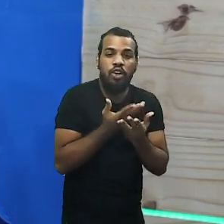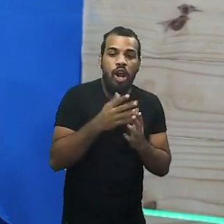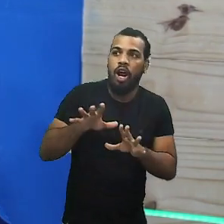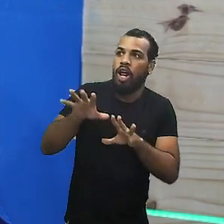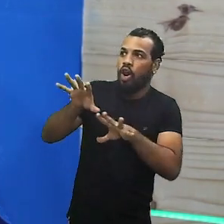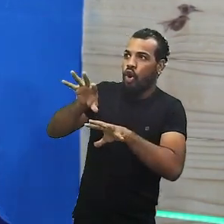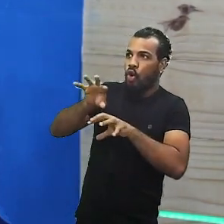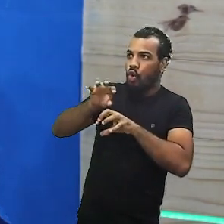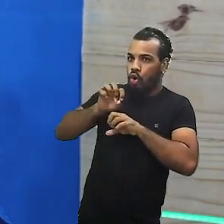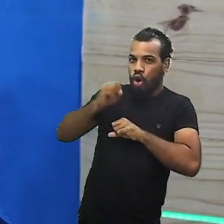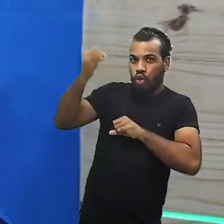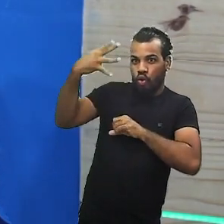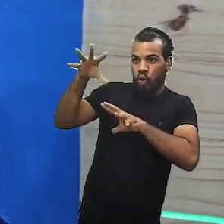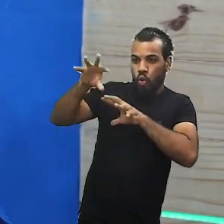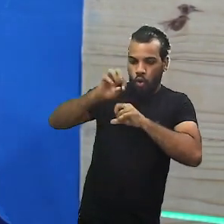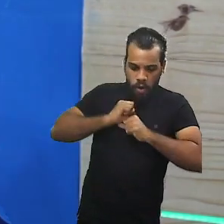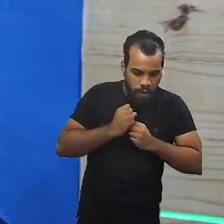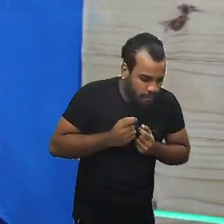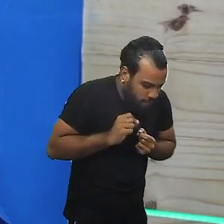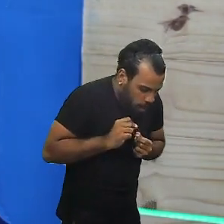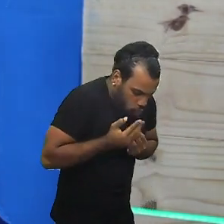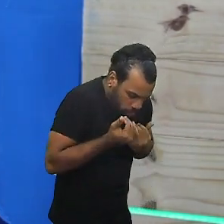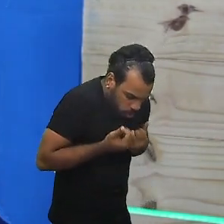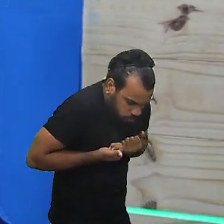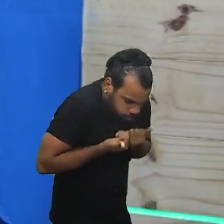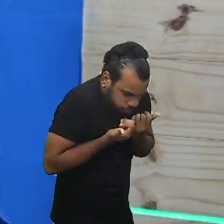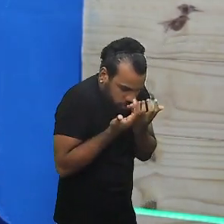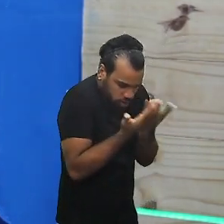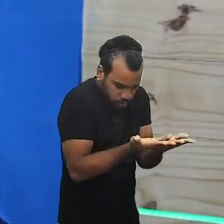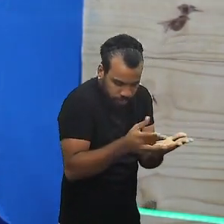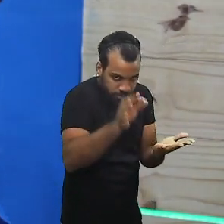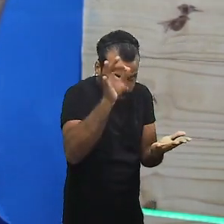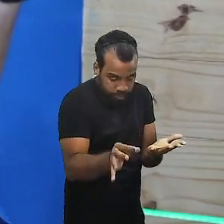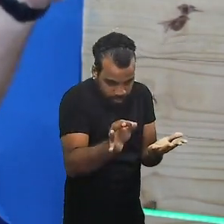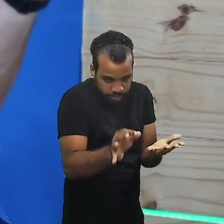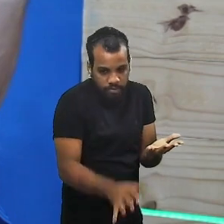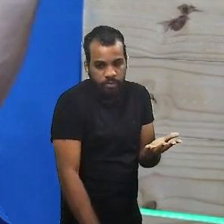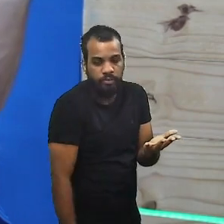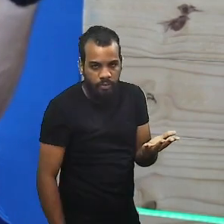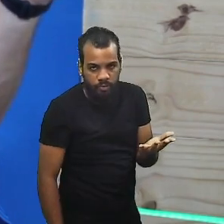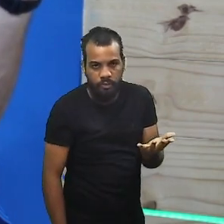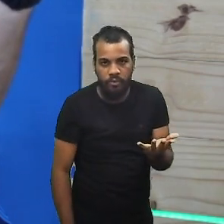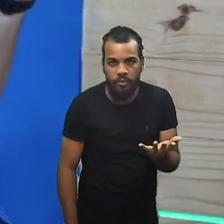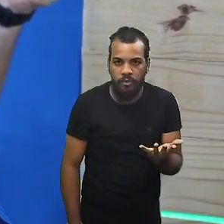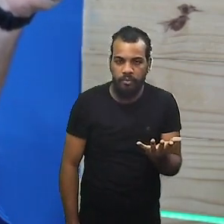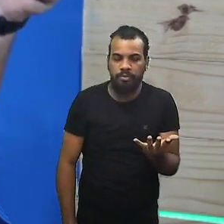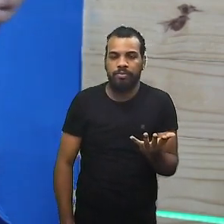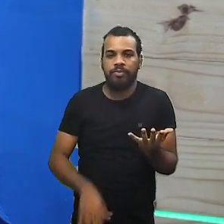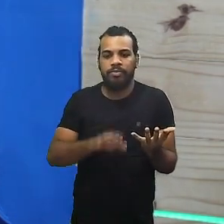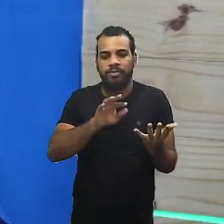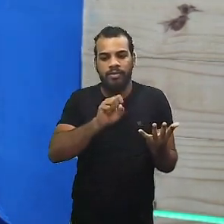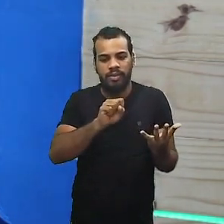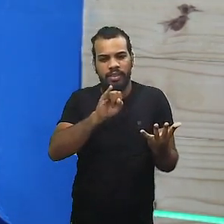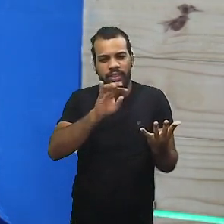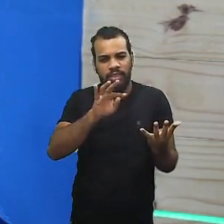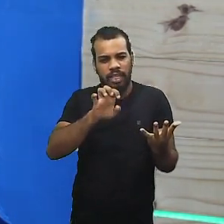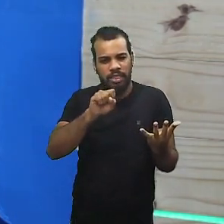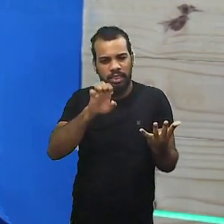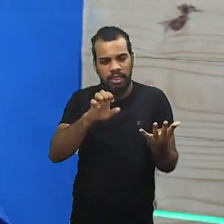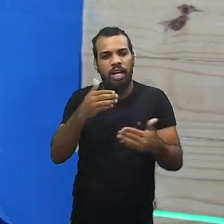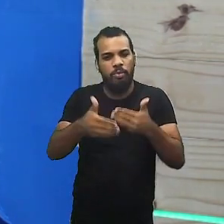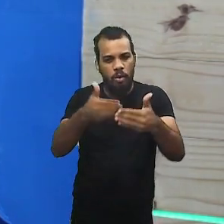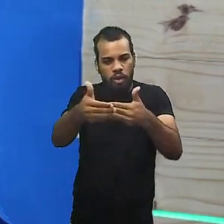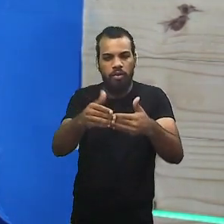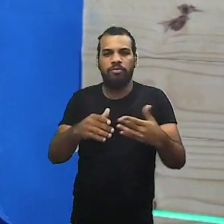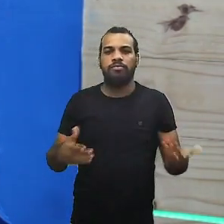assim, fotossíntese. O prefixo foto é luz. Síntese é formação. Então, você produz